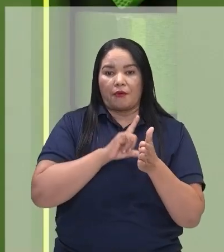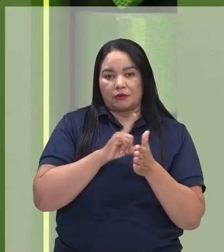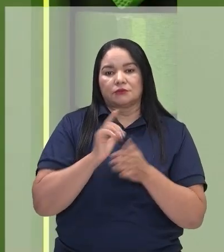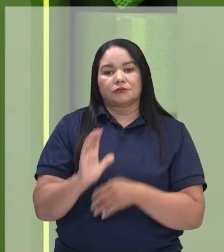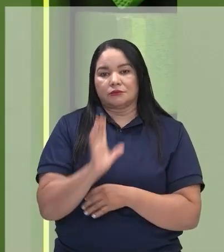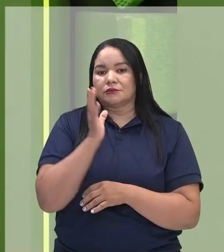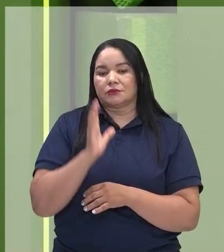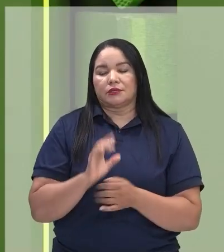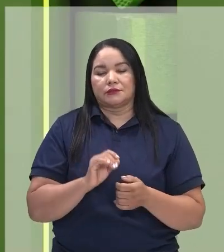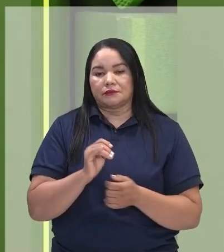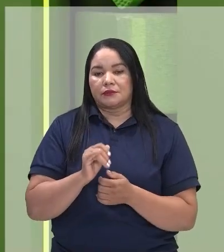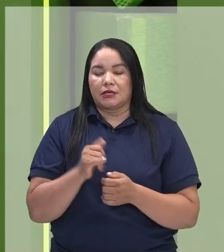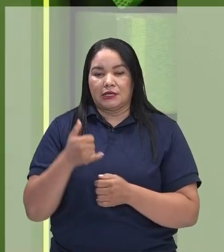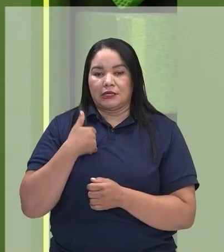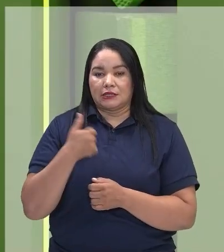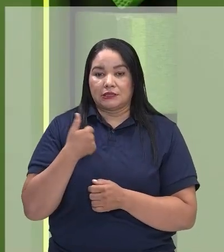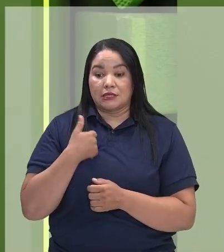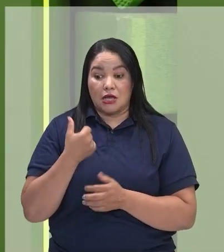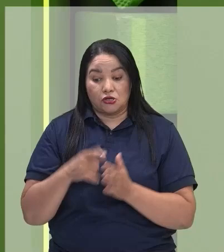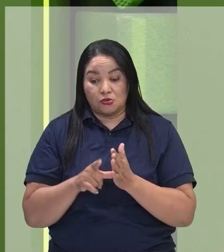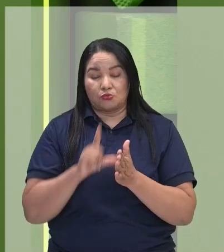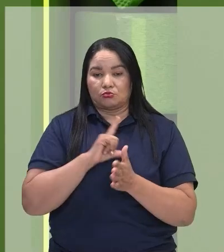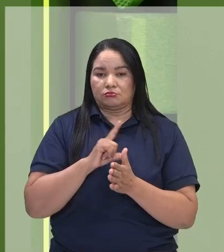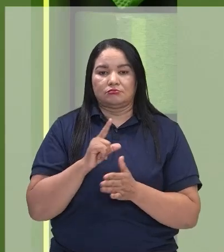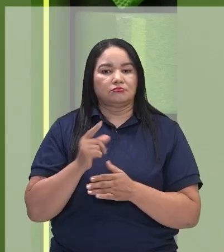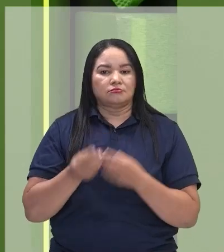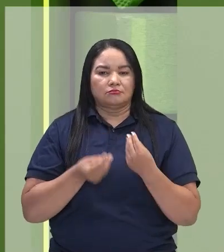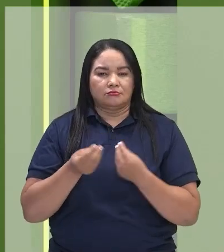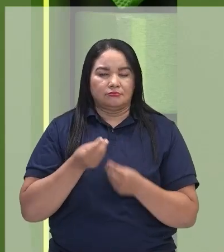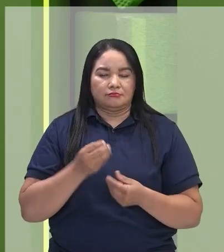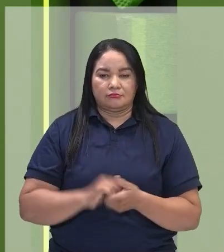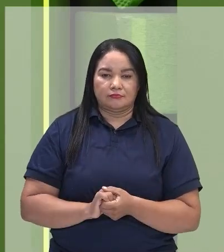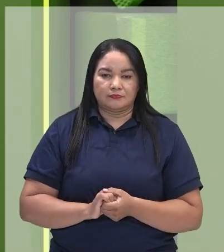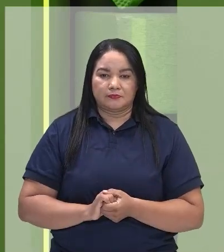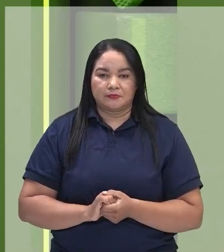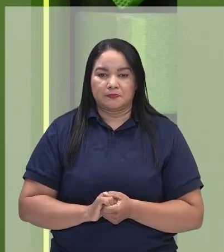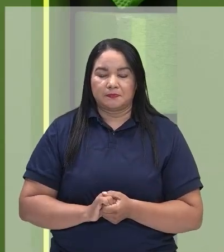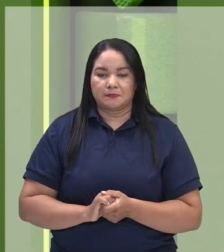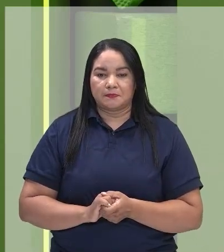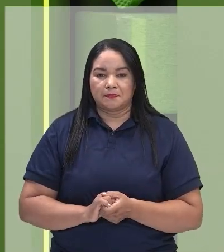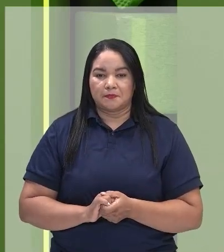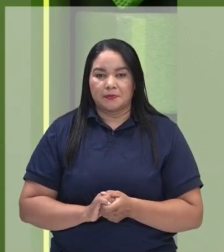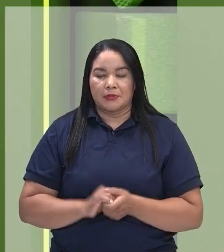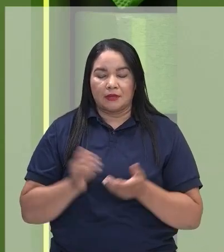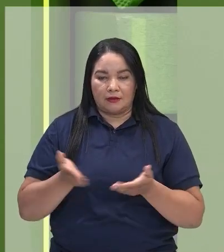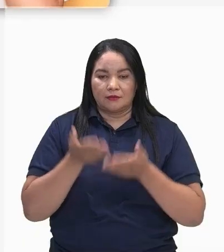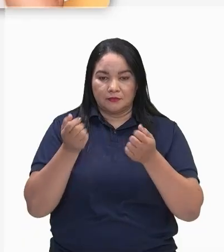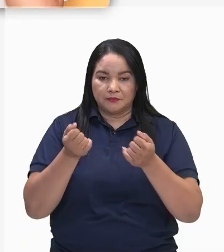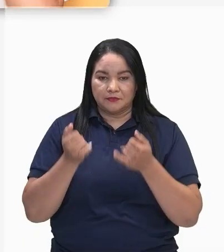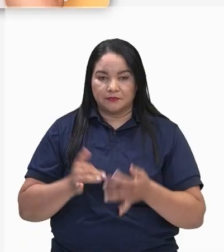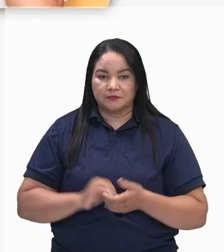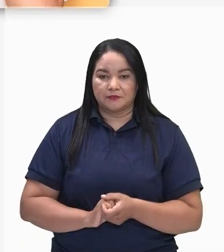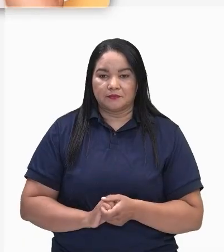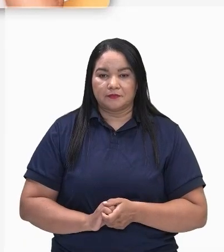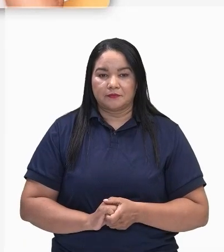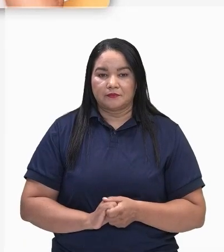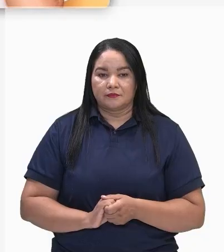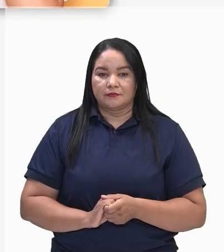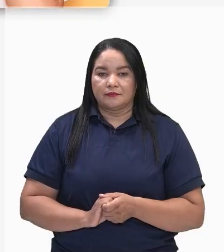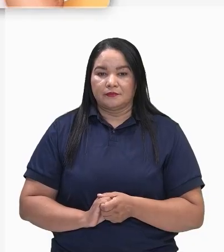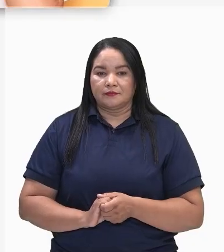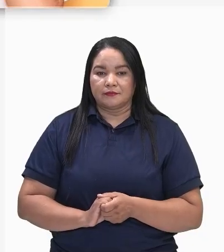Numa idade muito antecipada. Então, como é que funciona aí a puberdade precoce?